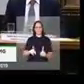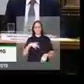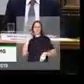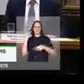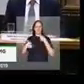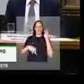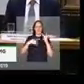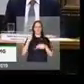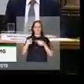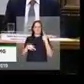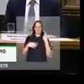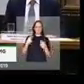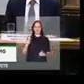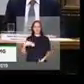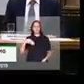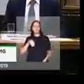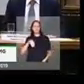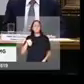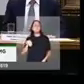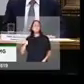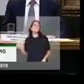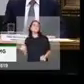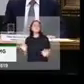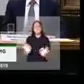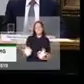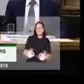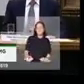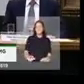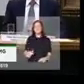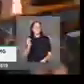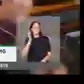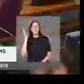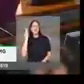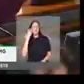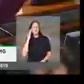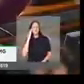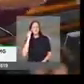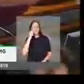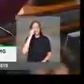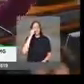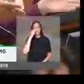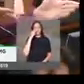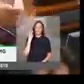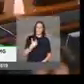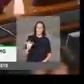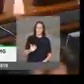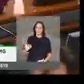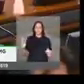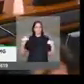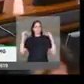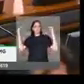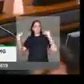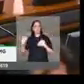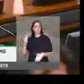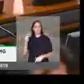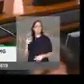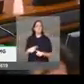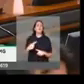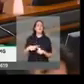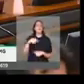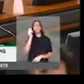fala de tanto mimi de tanta conversa que não é muito fácil de entender 6 vocês reino no país da